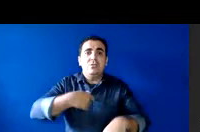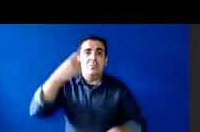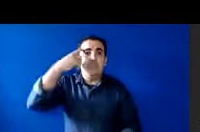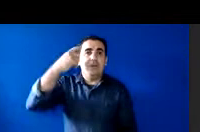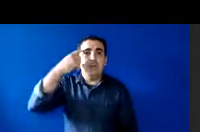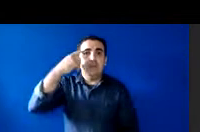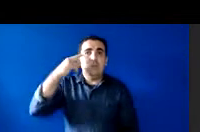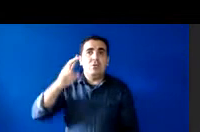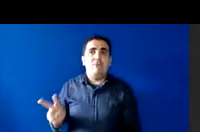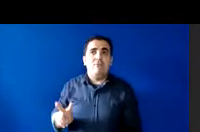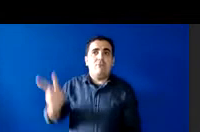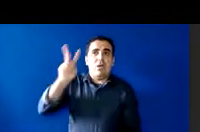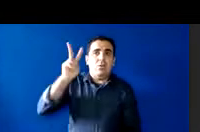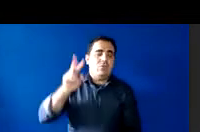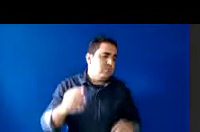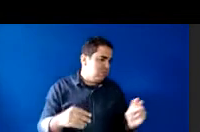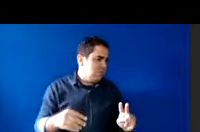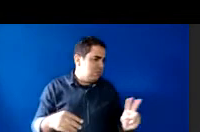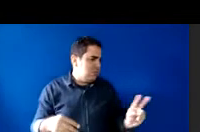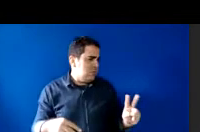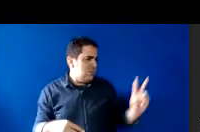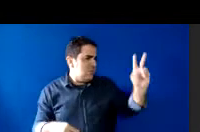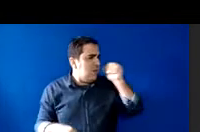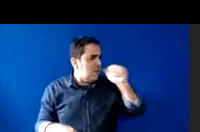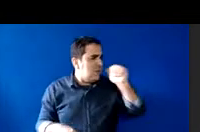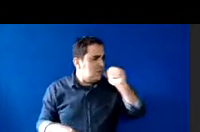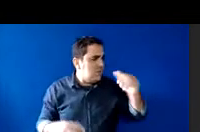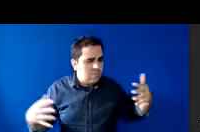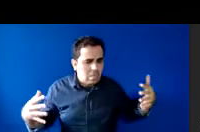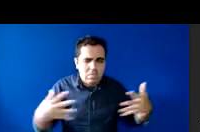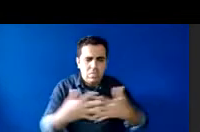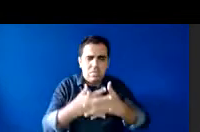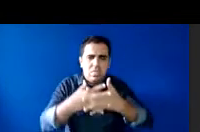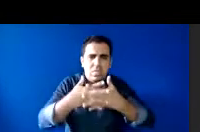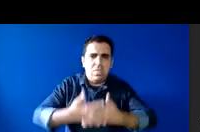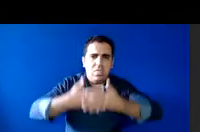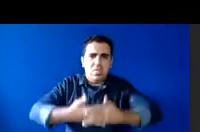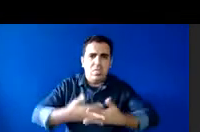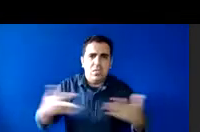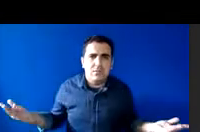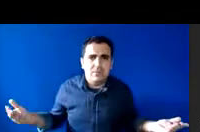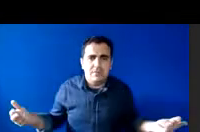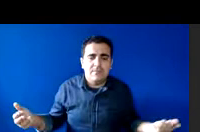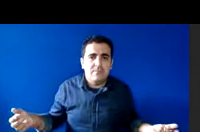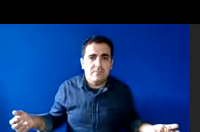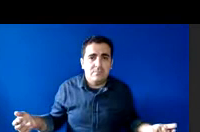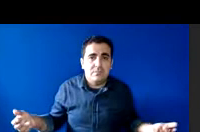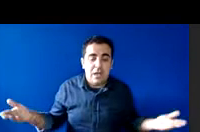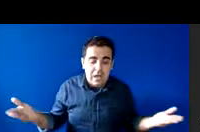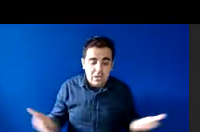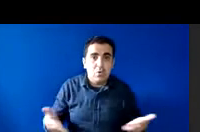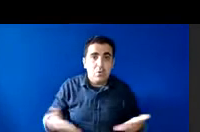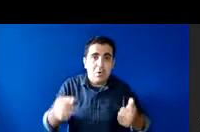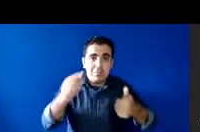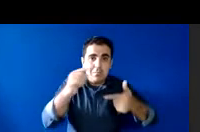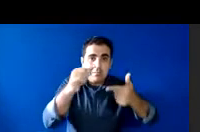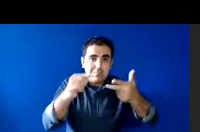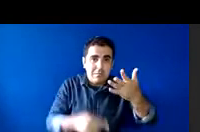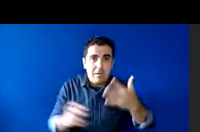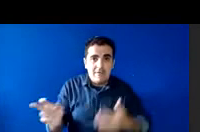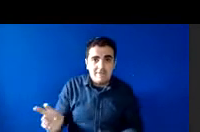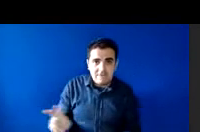valores com os valores das mulheres que nós estamos atendendo. Então, clarificar valores, né?